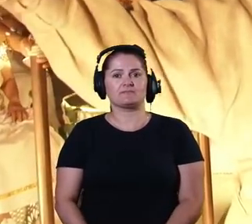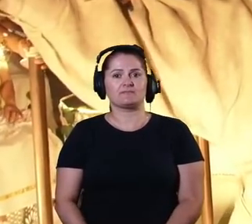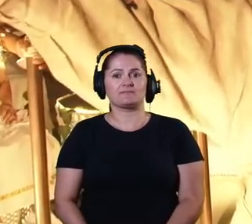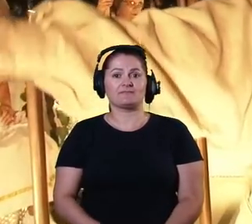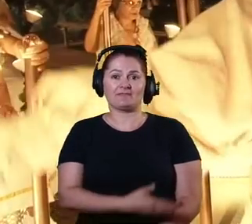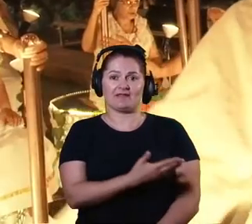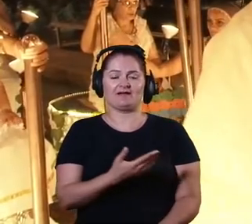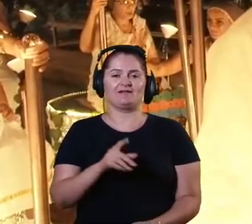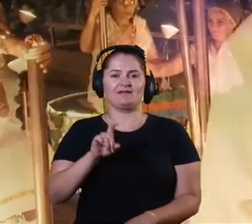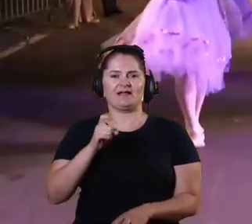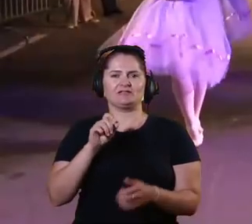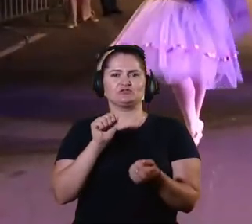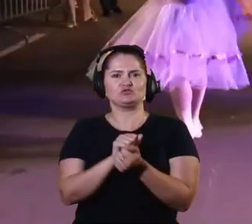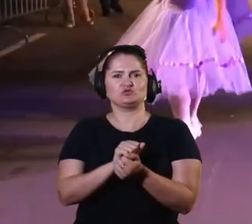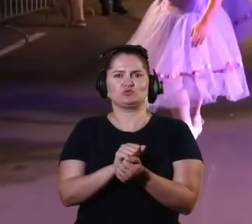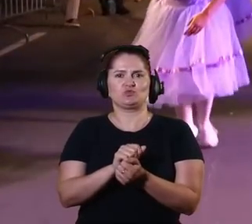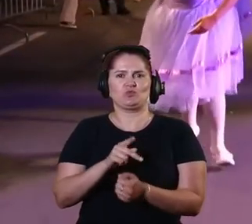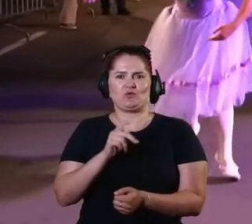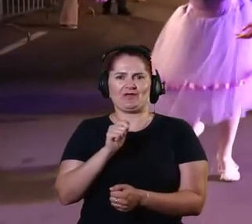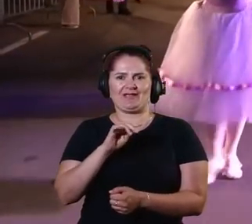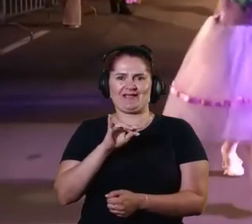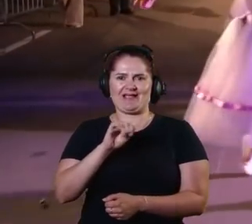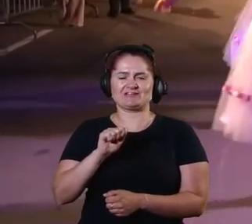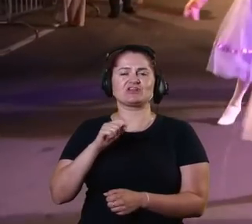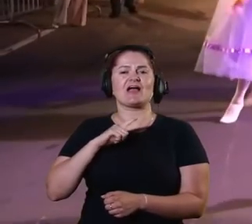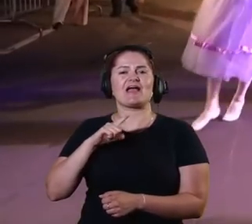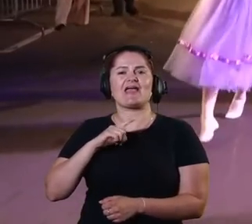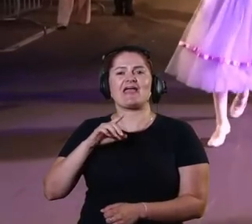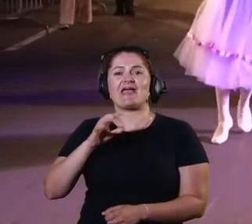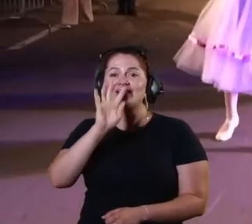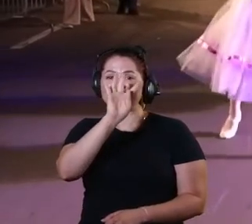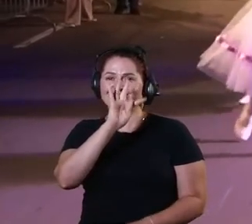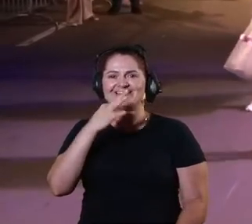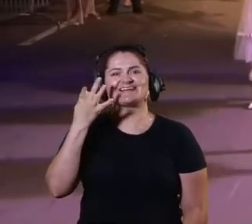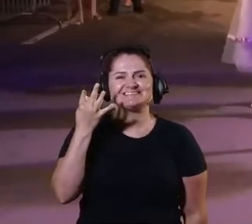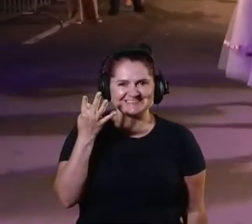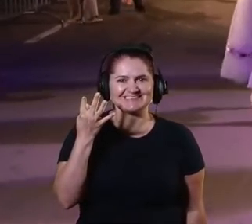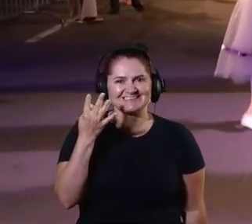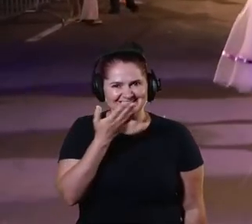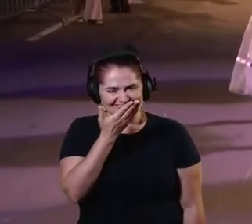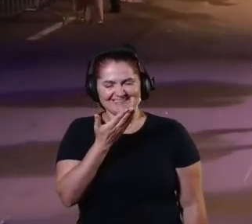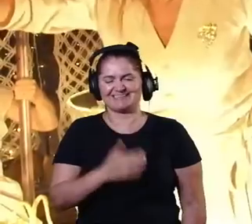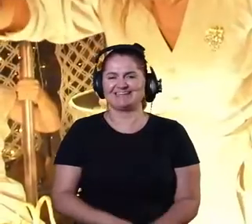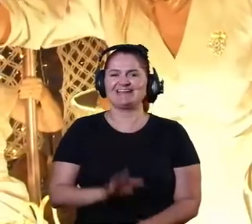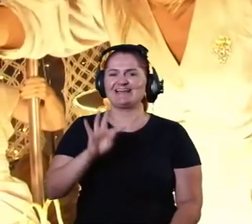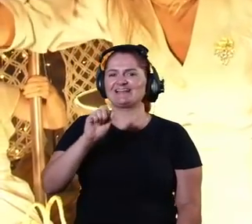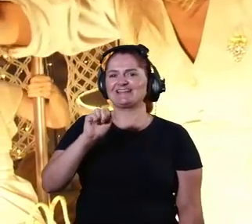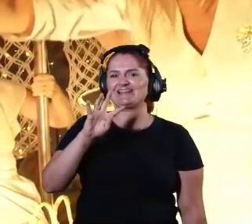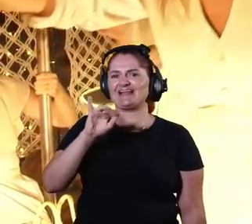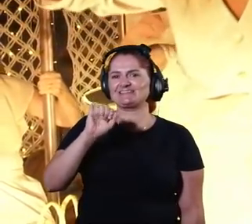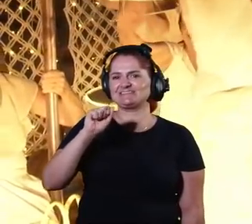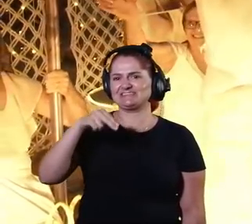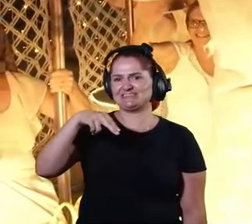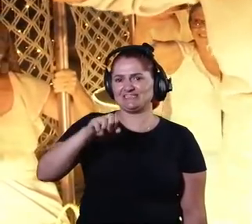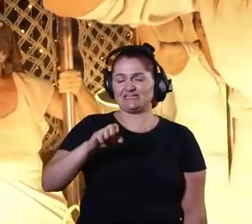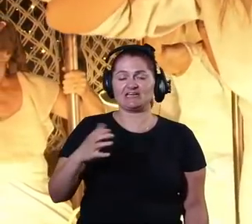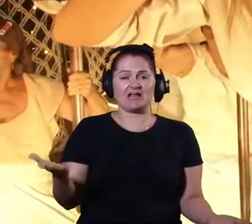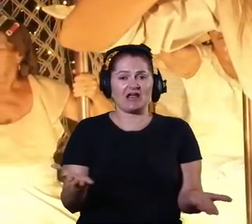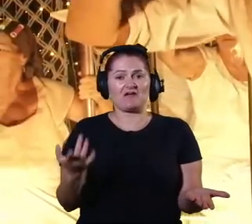Kátia Weber, a gente vê a Tatiane Frisso no detalhe, a gente vê chegando a Festa da